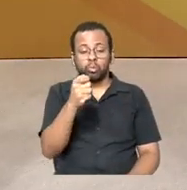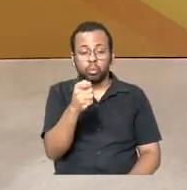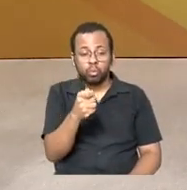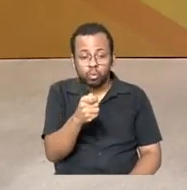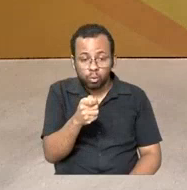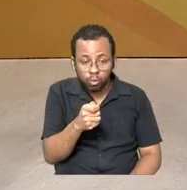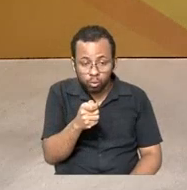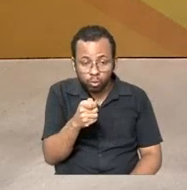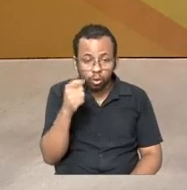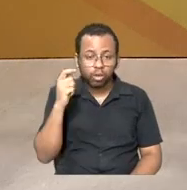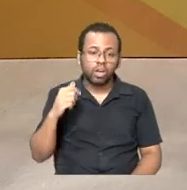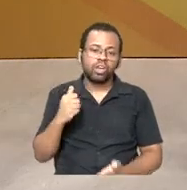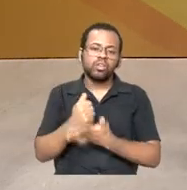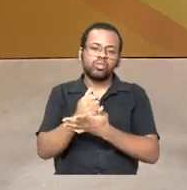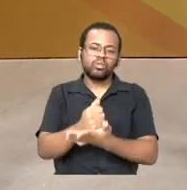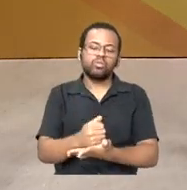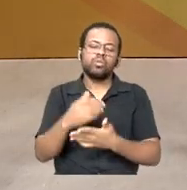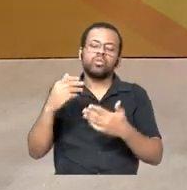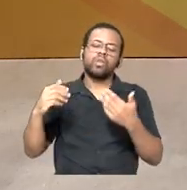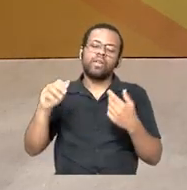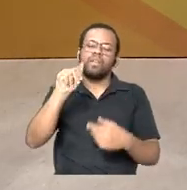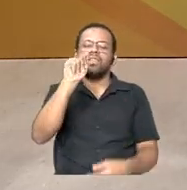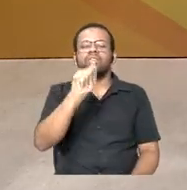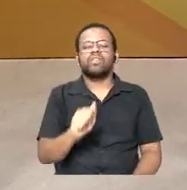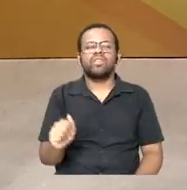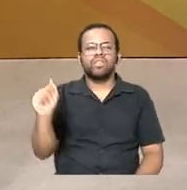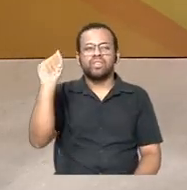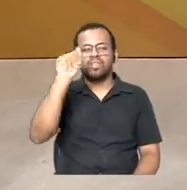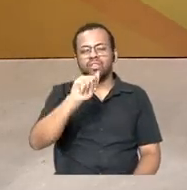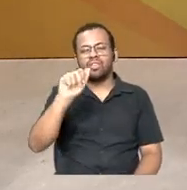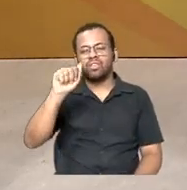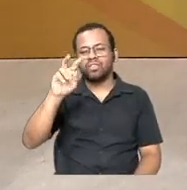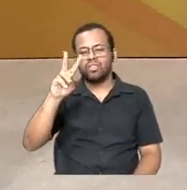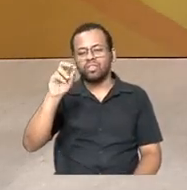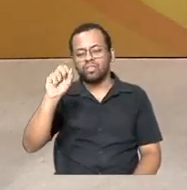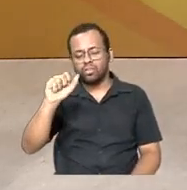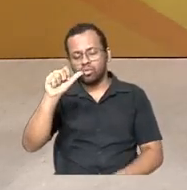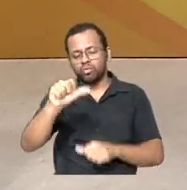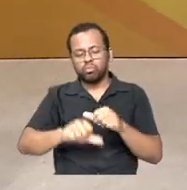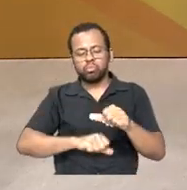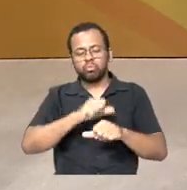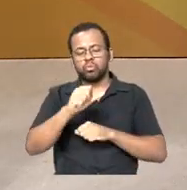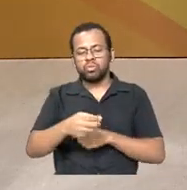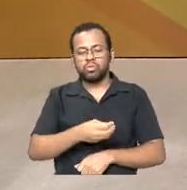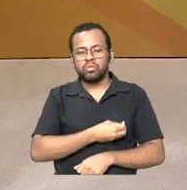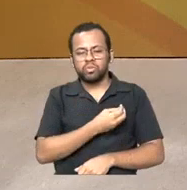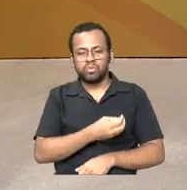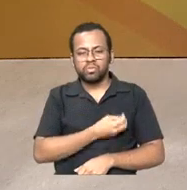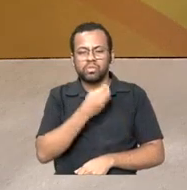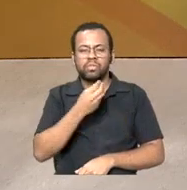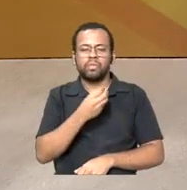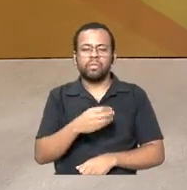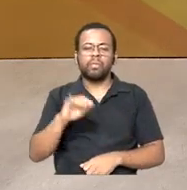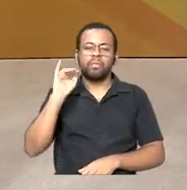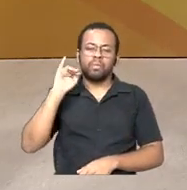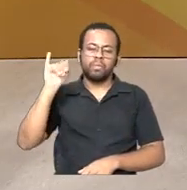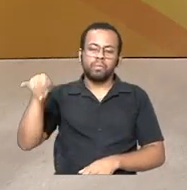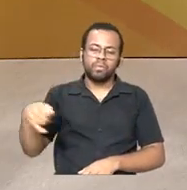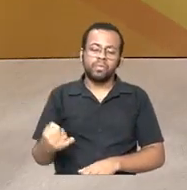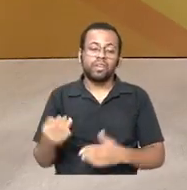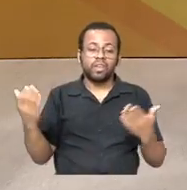as ações da vozes solidariedade Mudança de Vida andando juntas aproveite